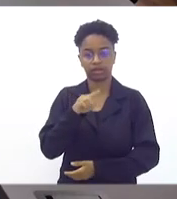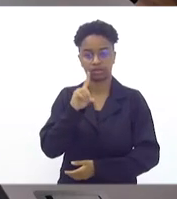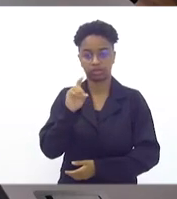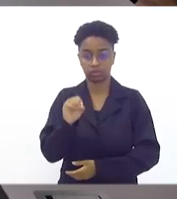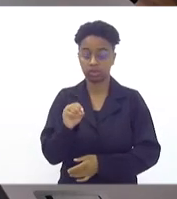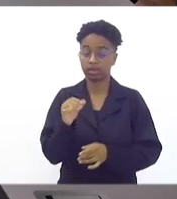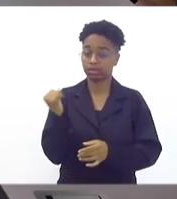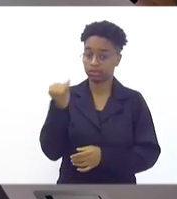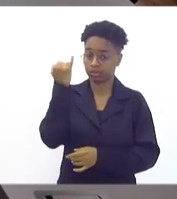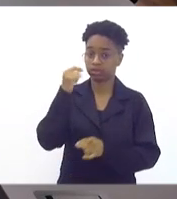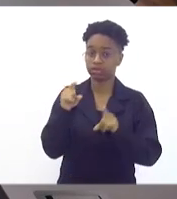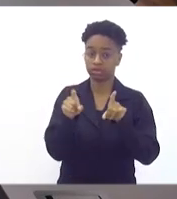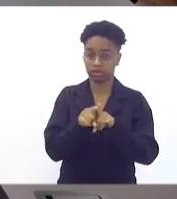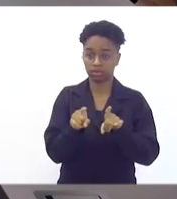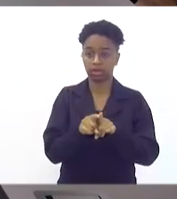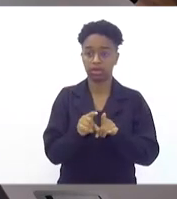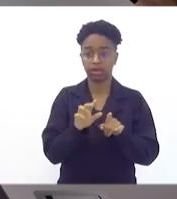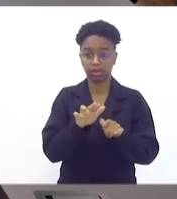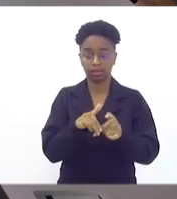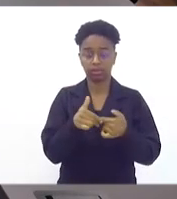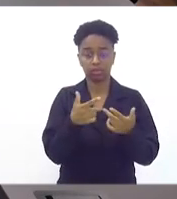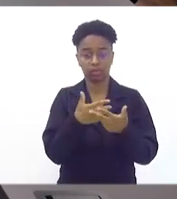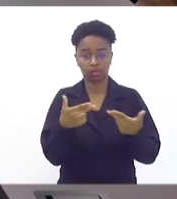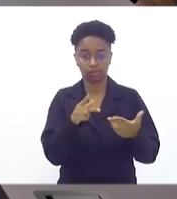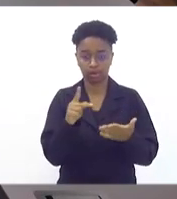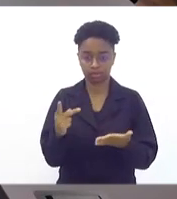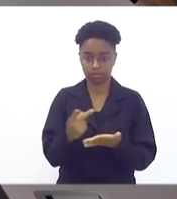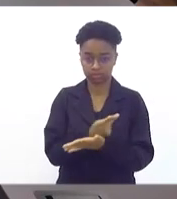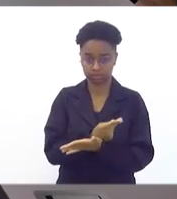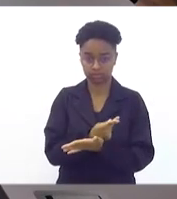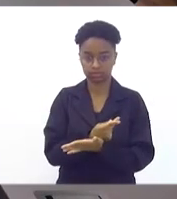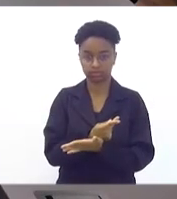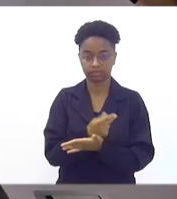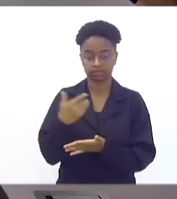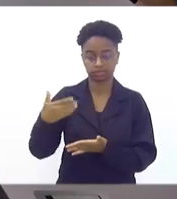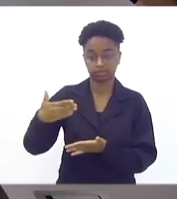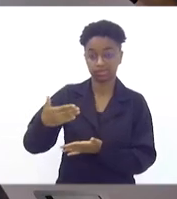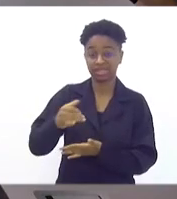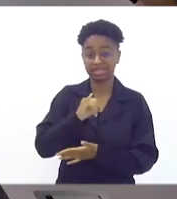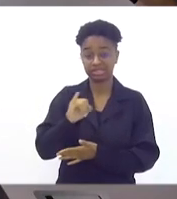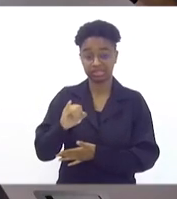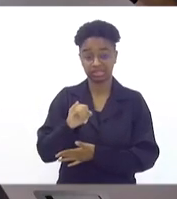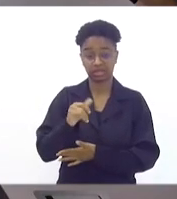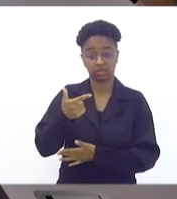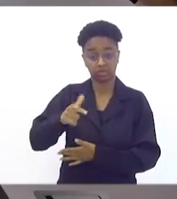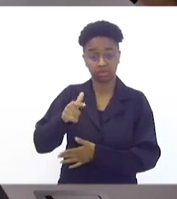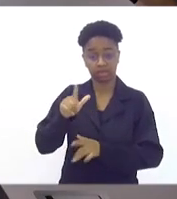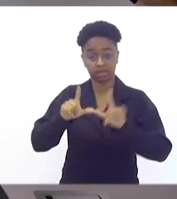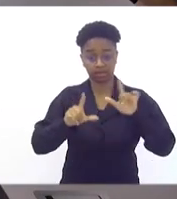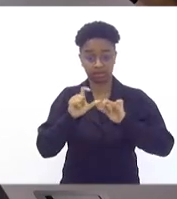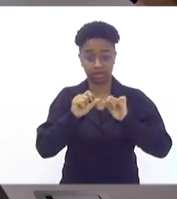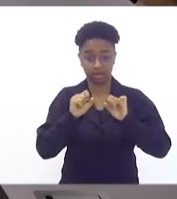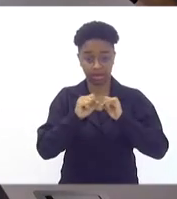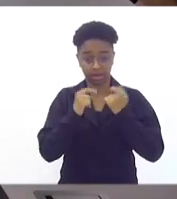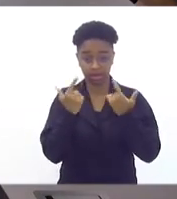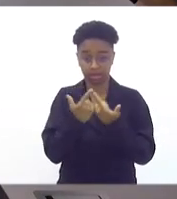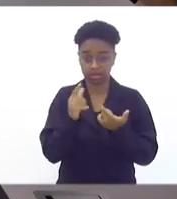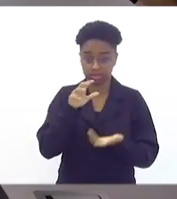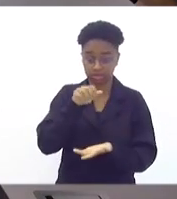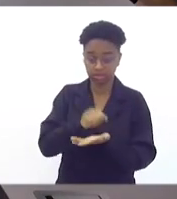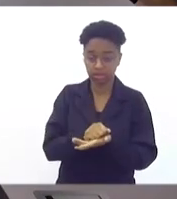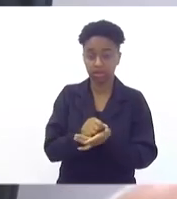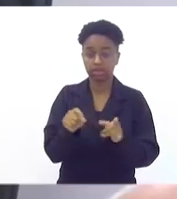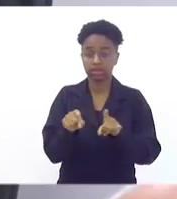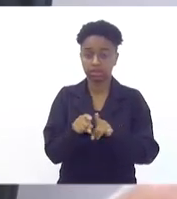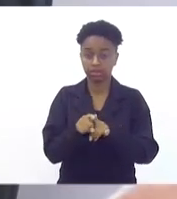decisivo inclusive para as decorrência do que aconteceu e se não fosse a TV Alerta tá e manter